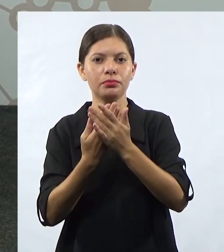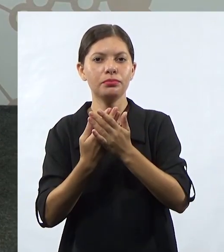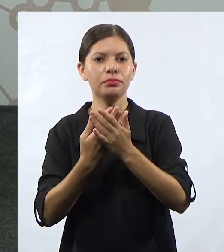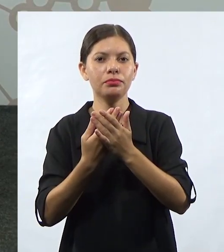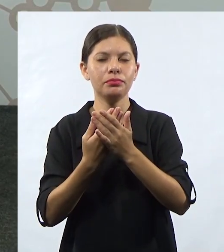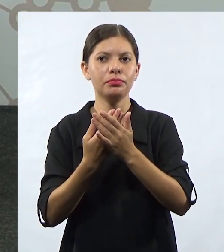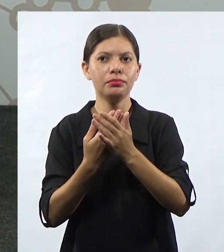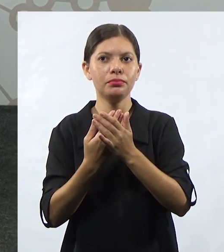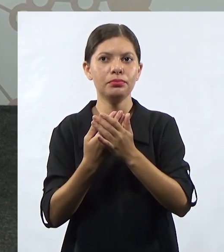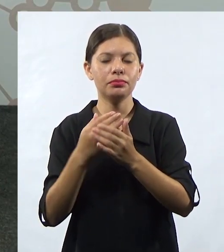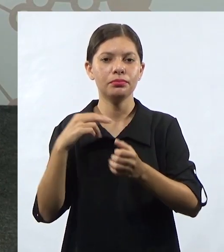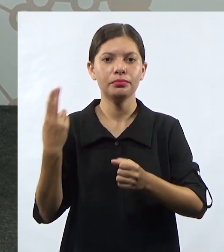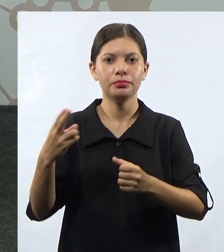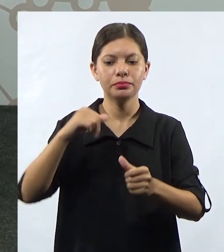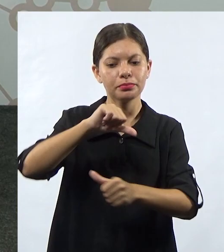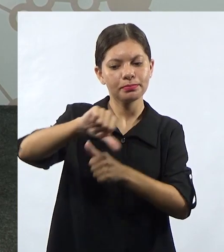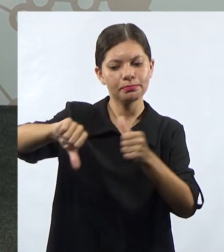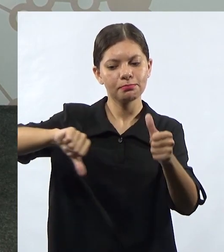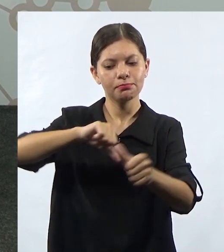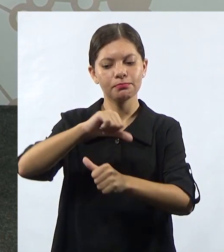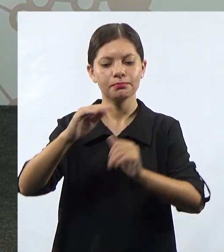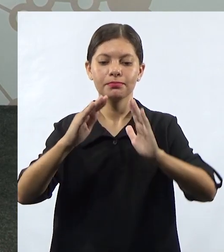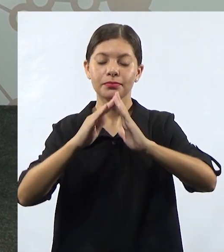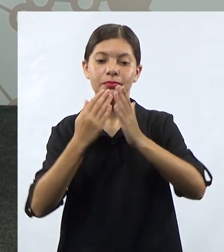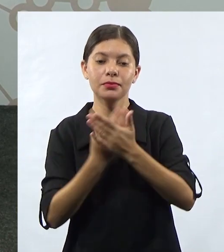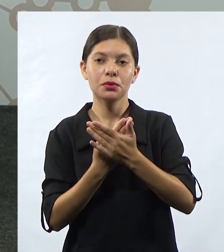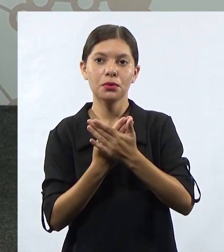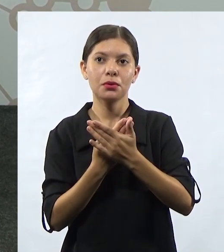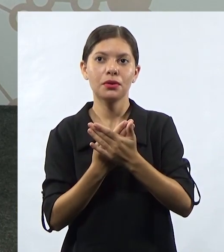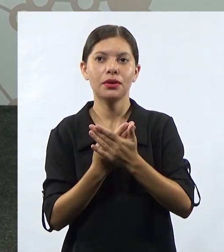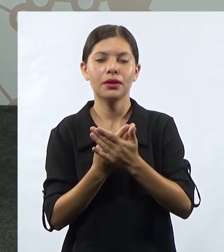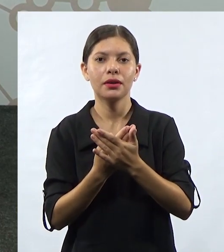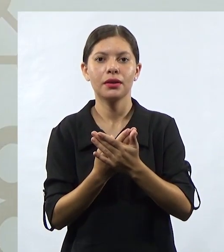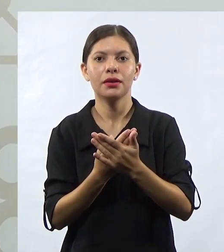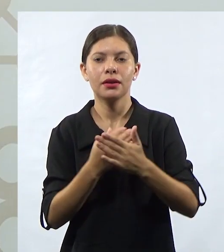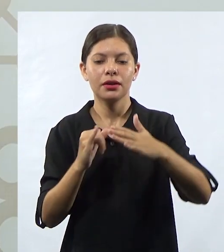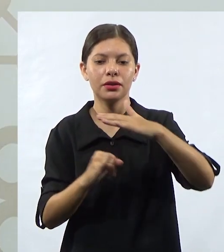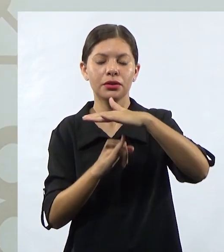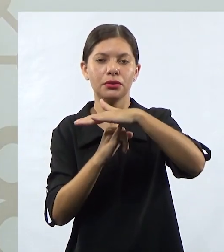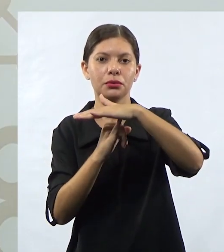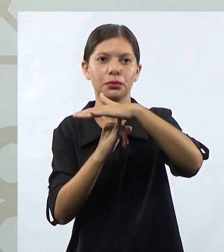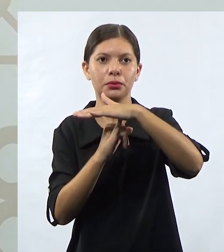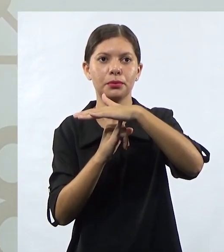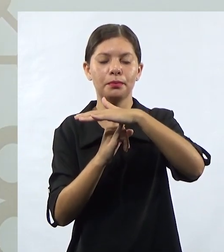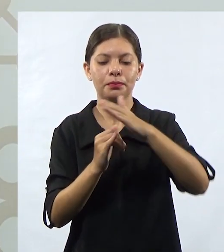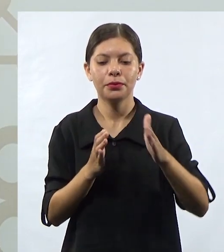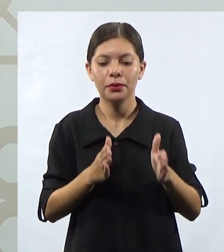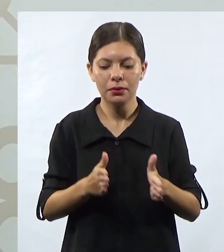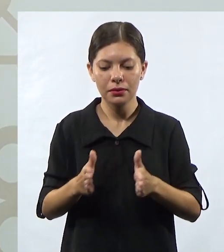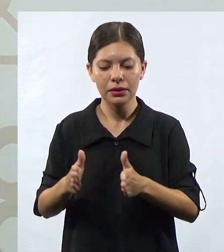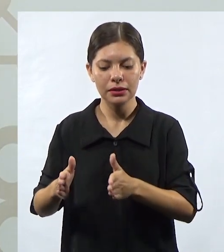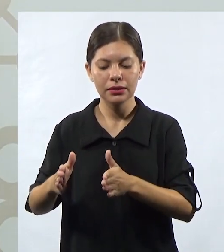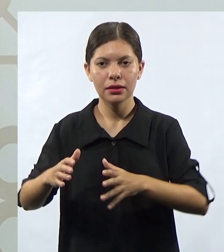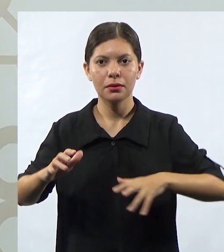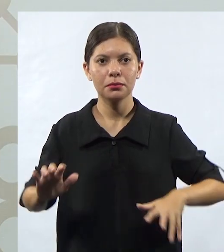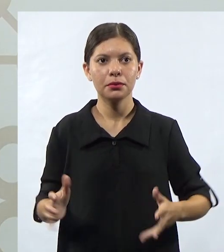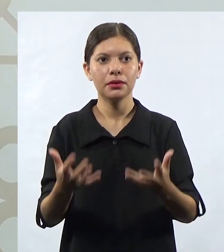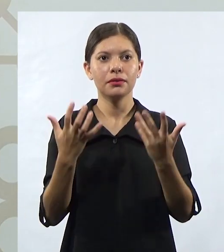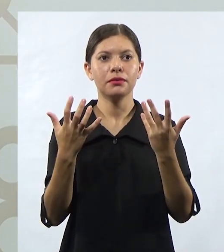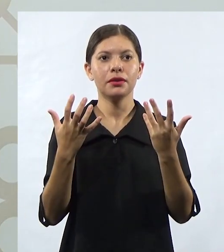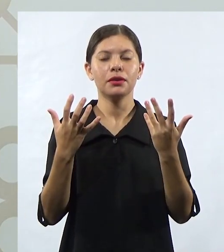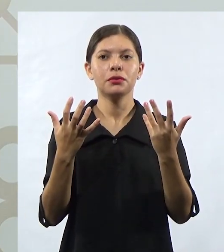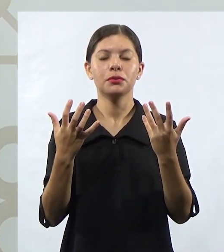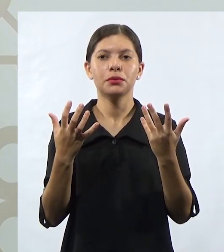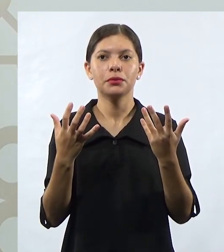da escola em instituto. Né? Então, quando você organiza por eventos, aí você só tem que